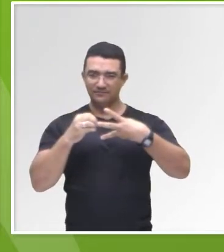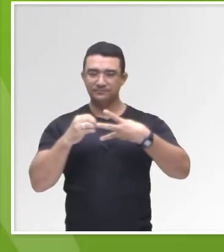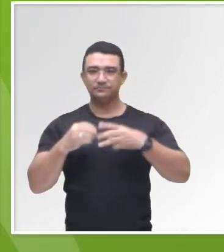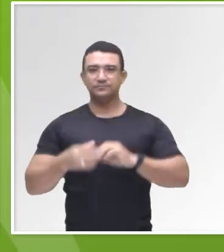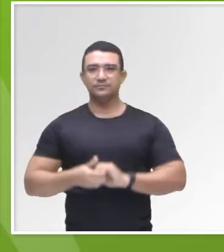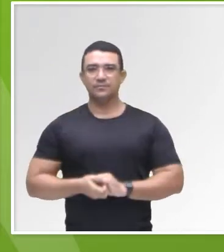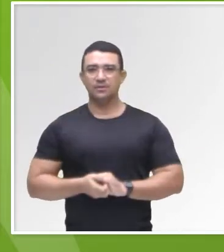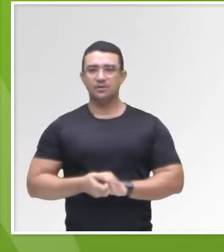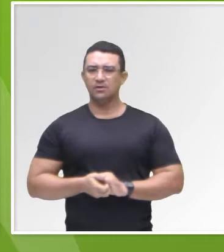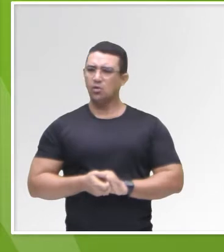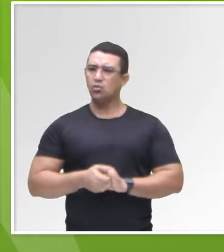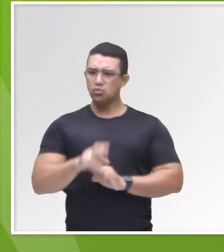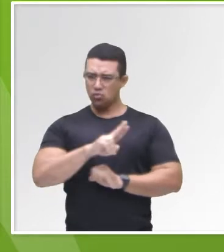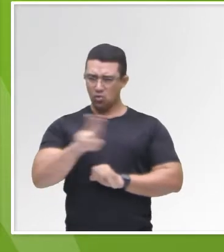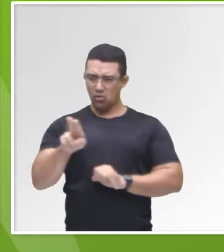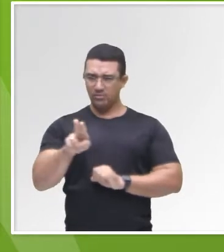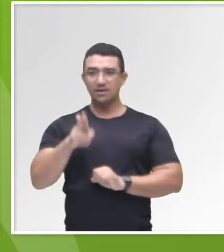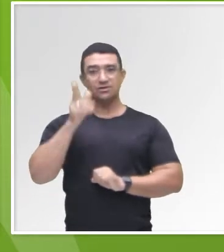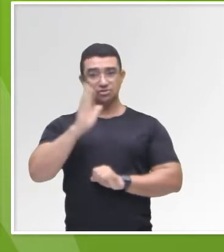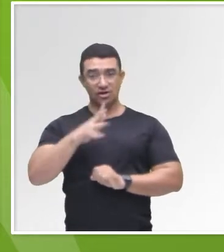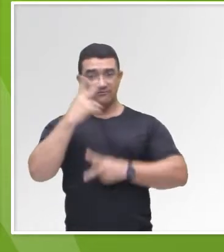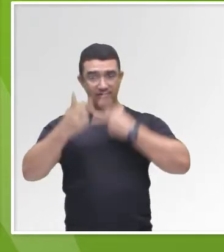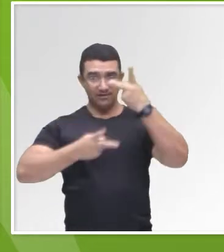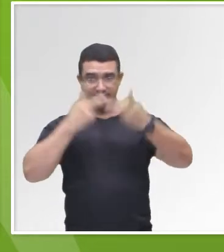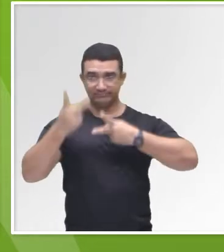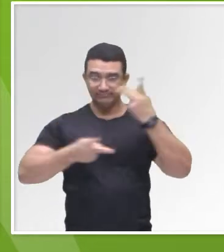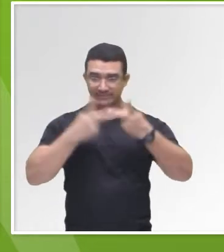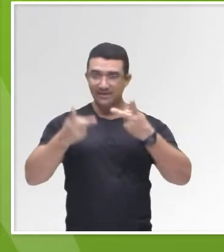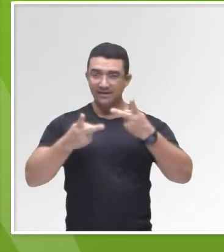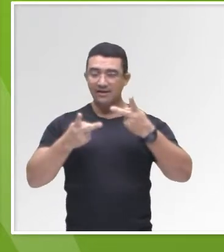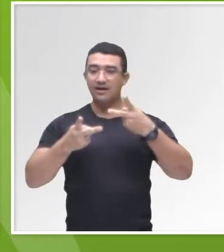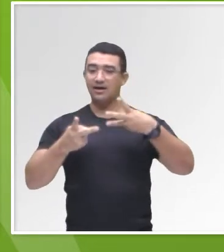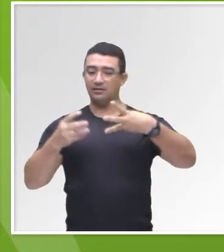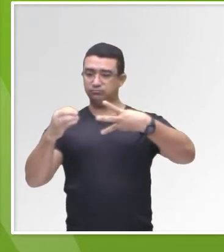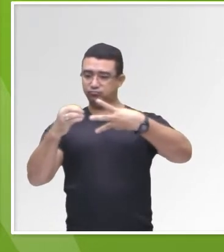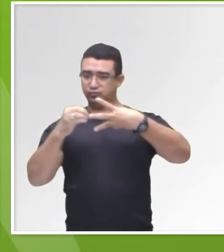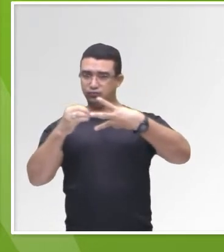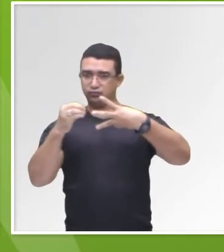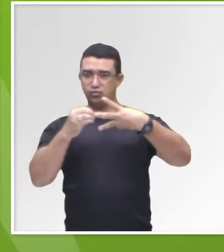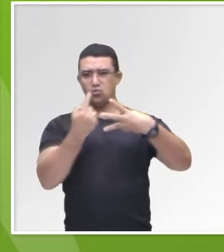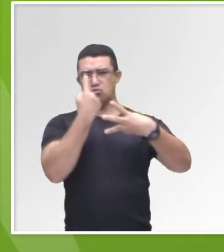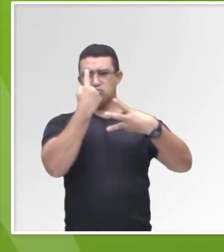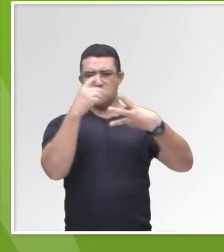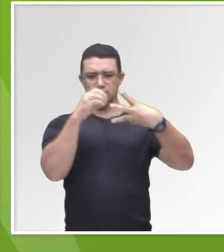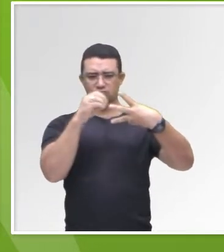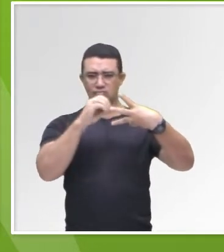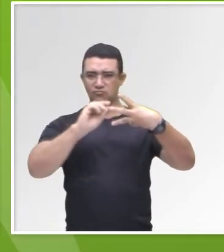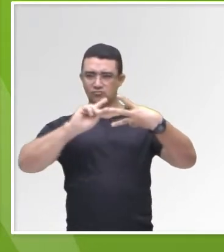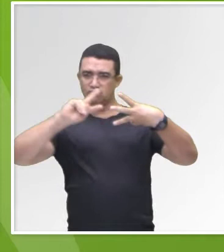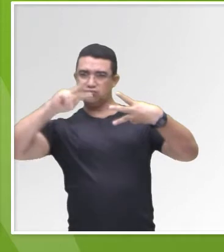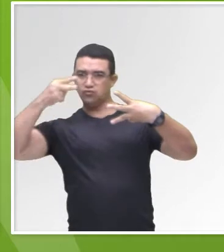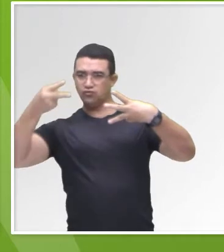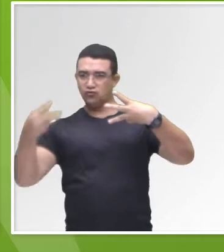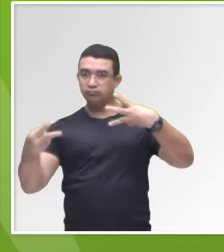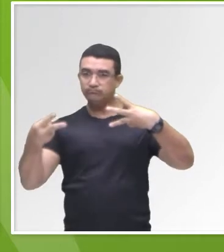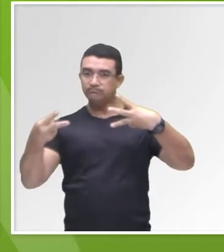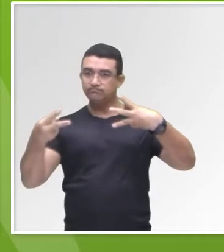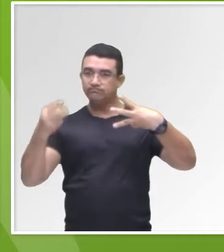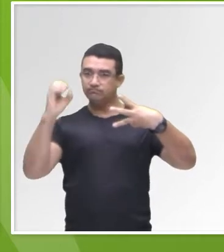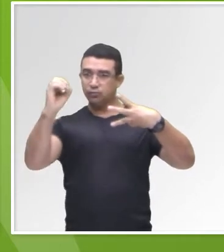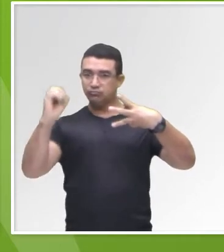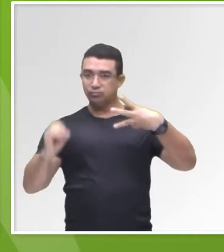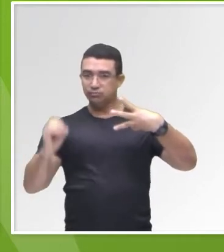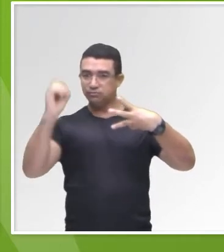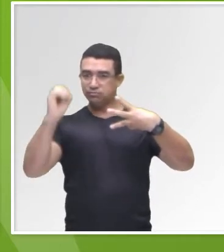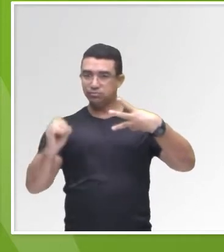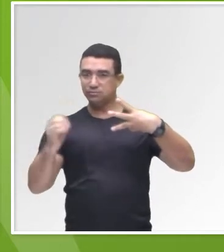já o próprio nome já diz, uma célula vai se dividir e gerar duas novas células. Nós temos aqui o